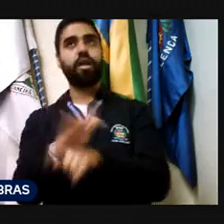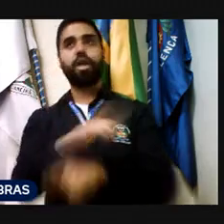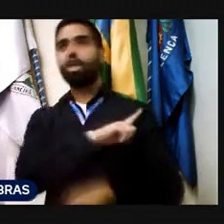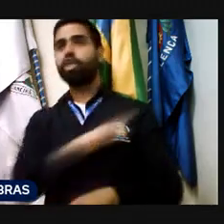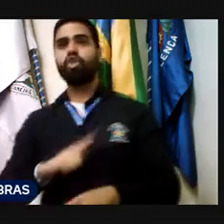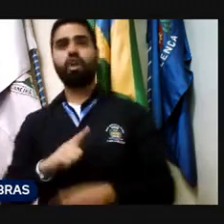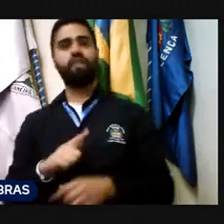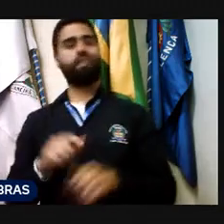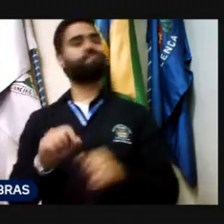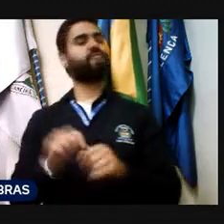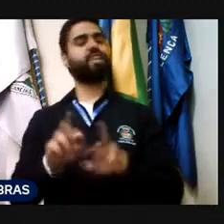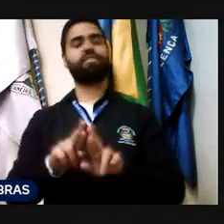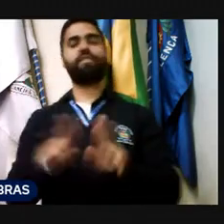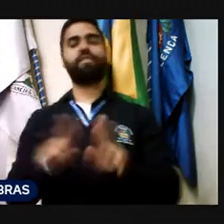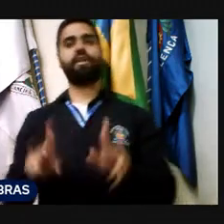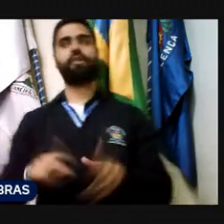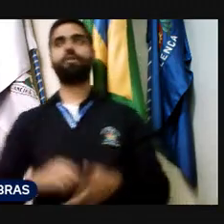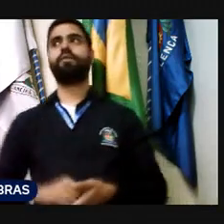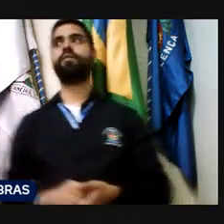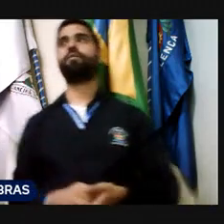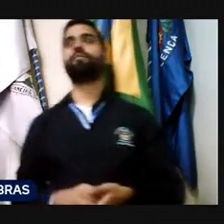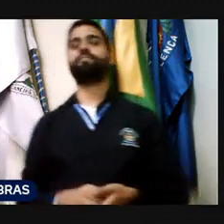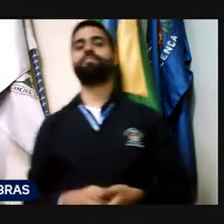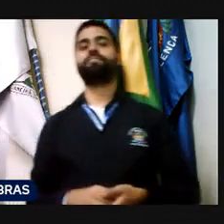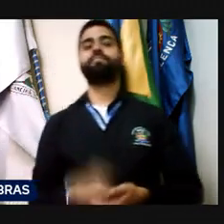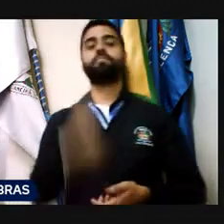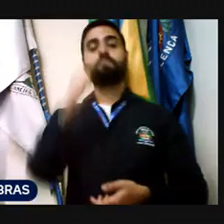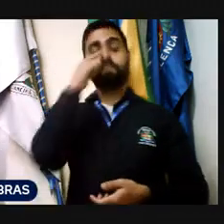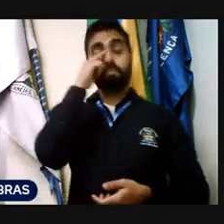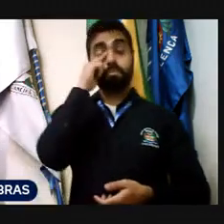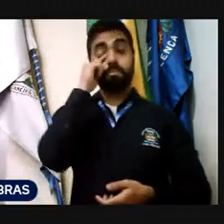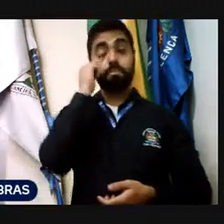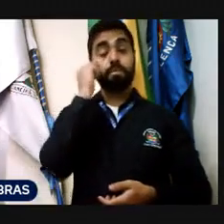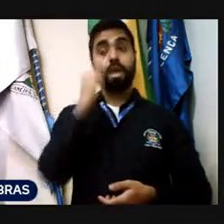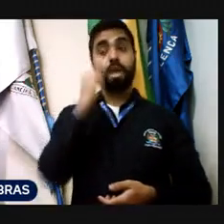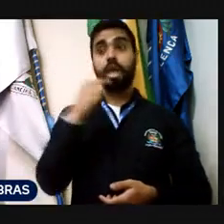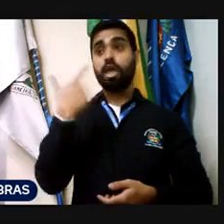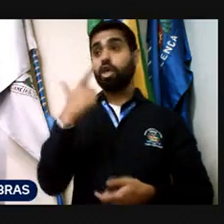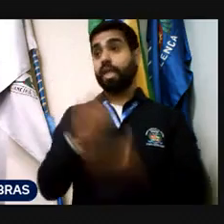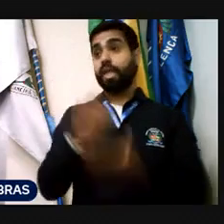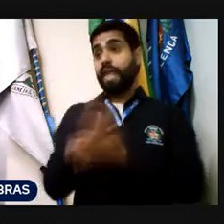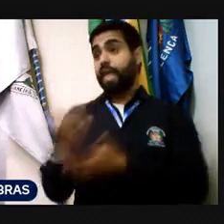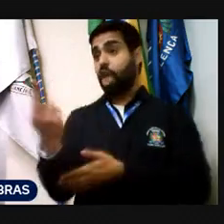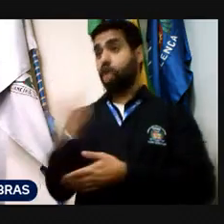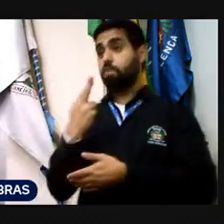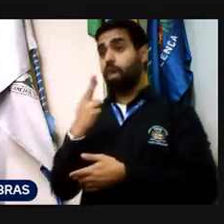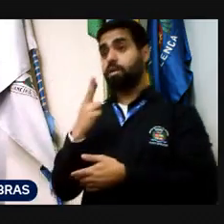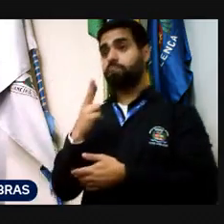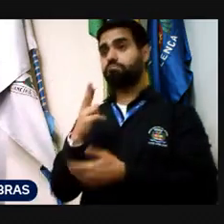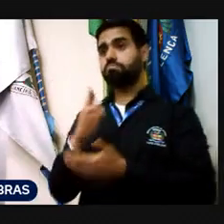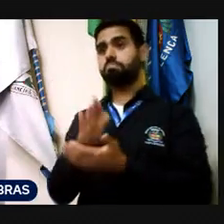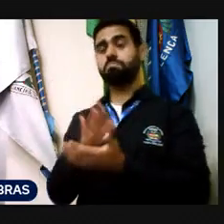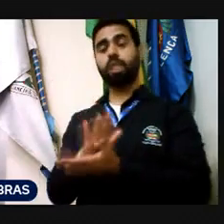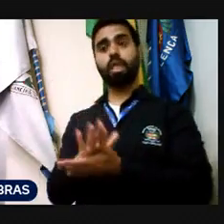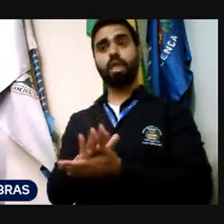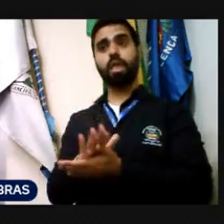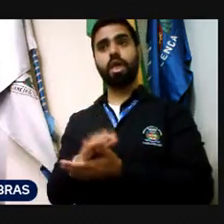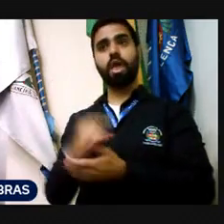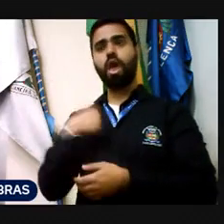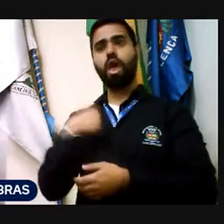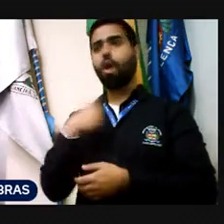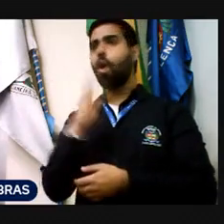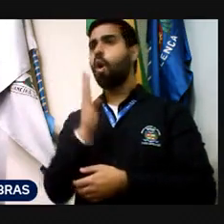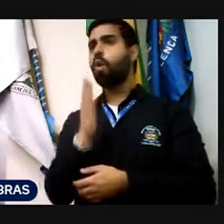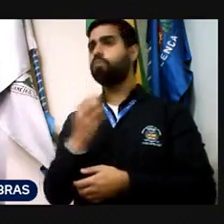não age assim. Não age assim. E não traz nenhuma resposta. Eu quero ficar aqui